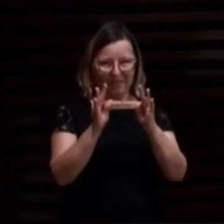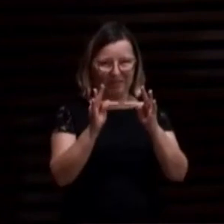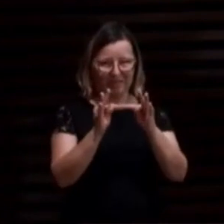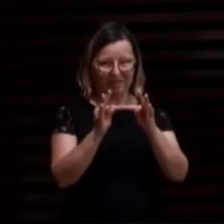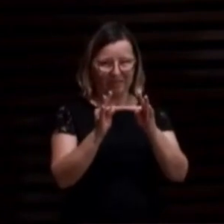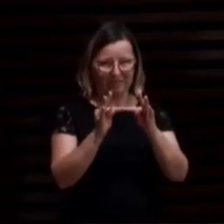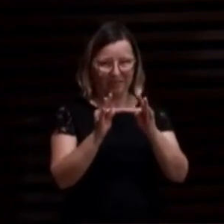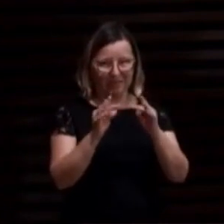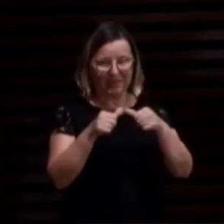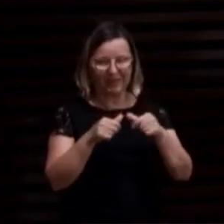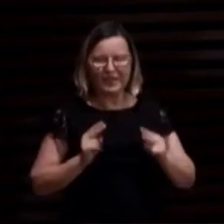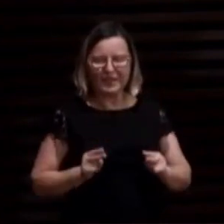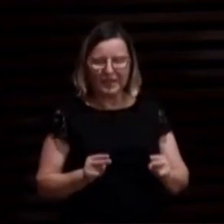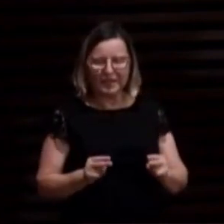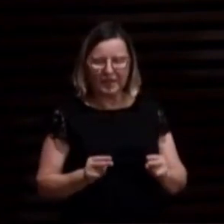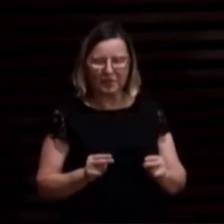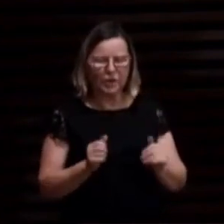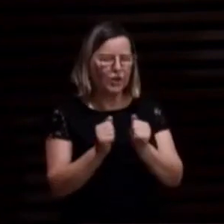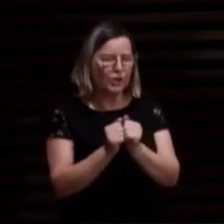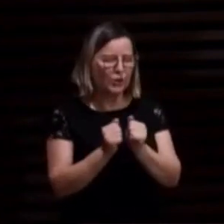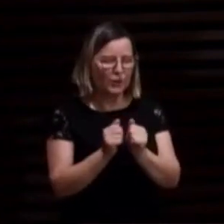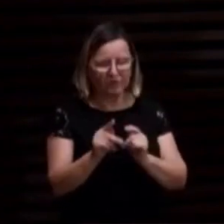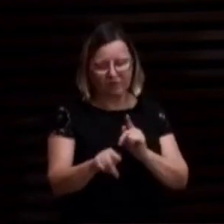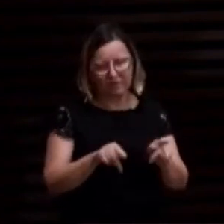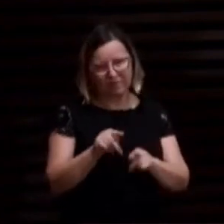que estava sempre entre o povo.